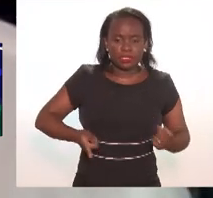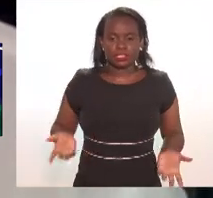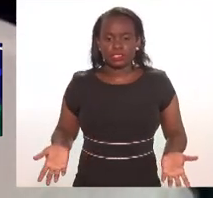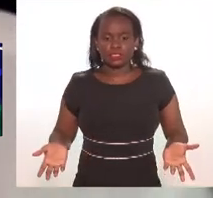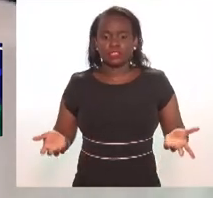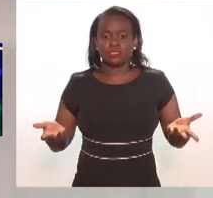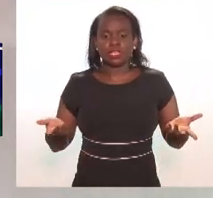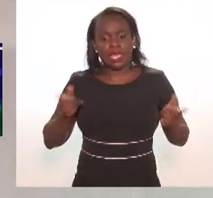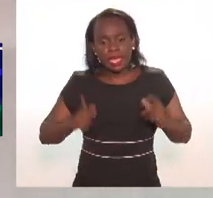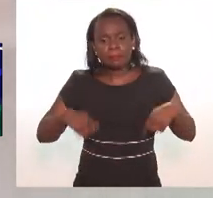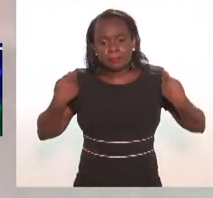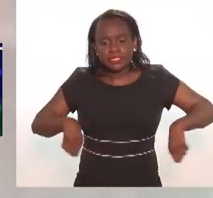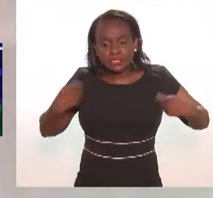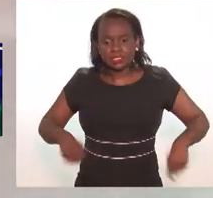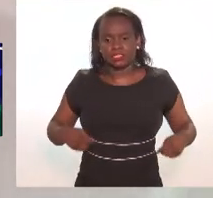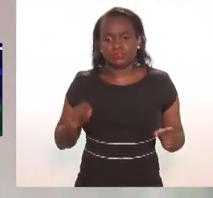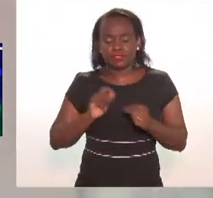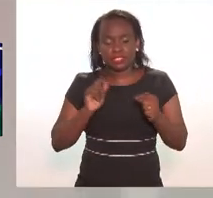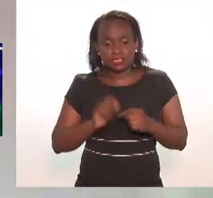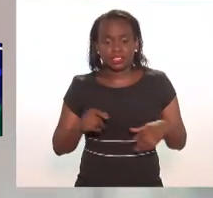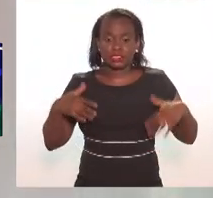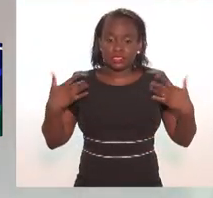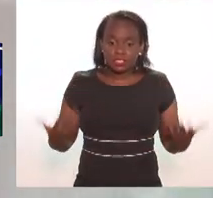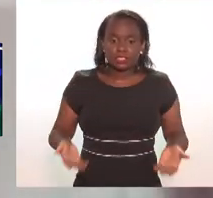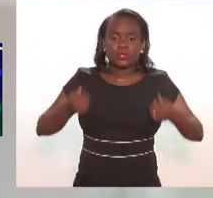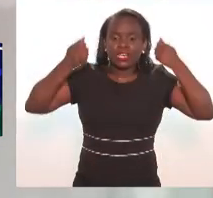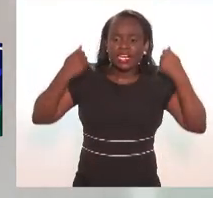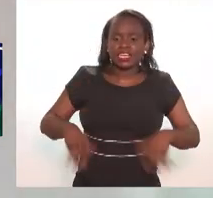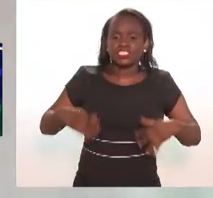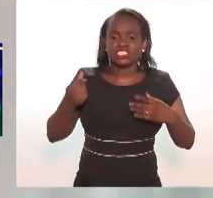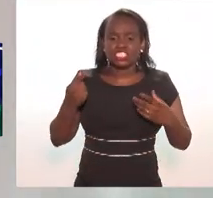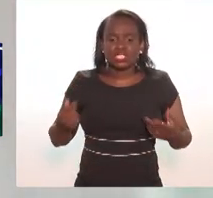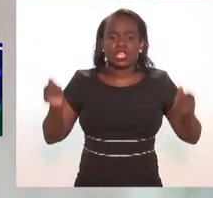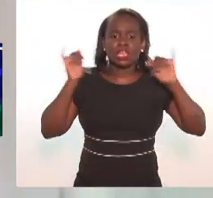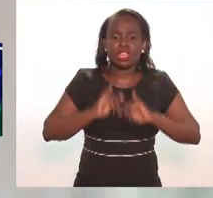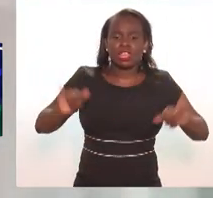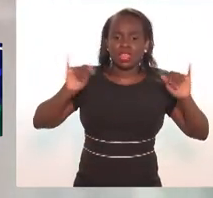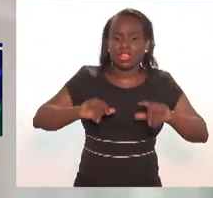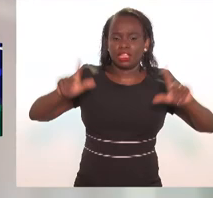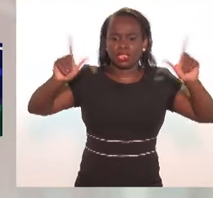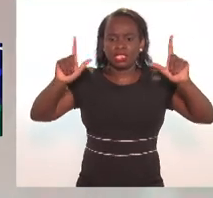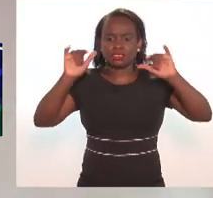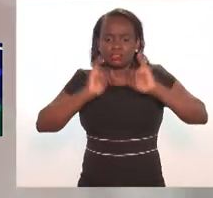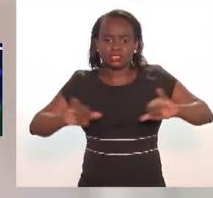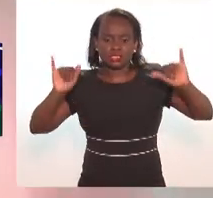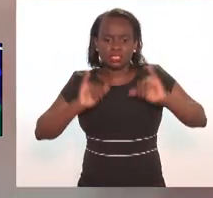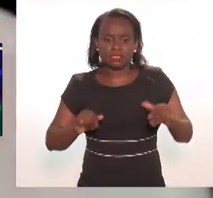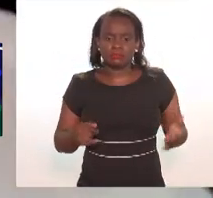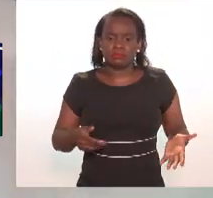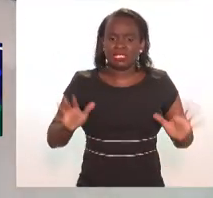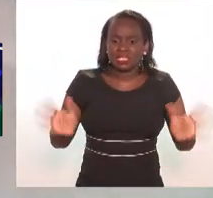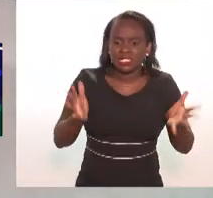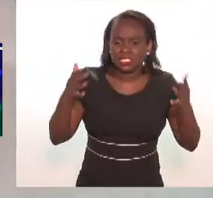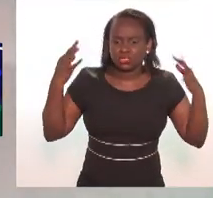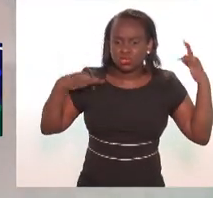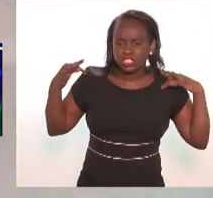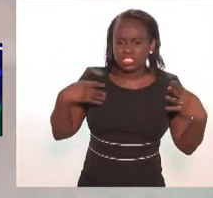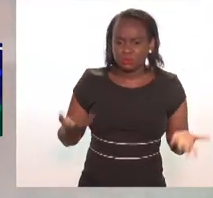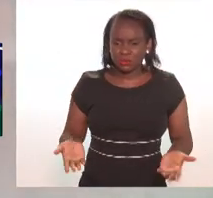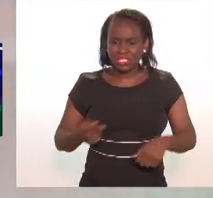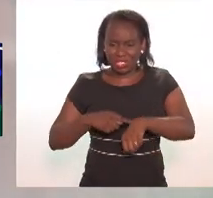o mínimo que a gente tem que estar fazendo. E não gastando dinheiro em campanha publicitária para fomentar o turismo nesse